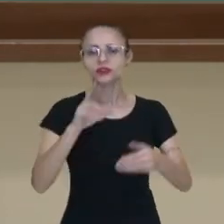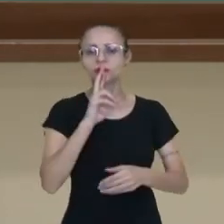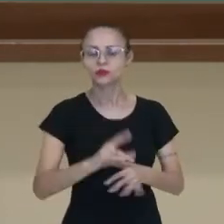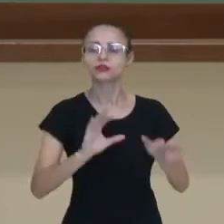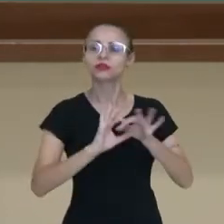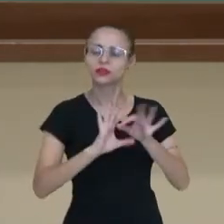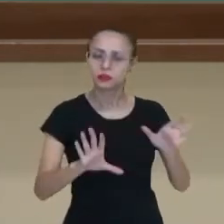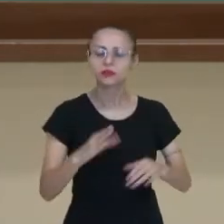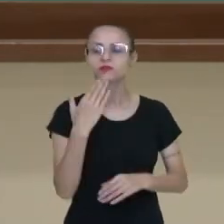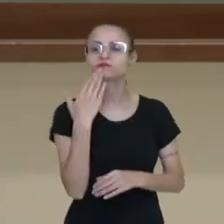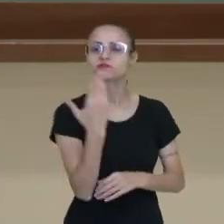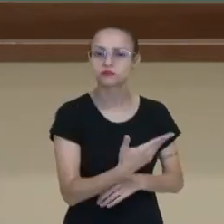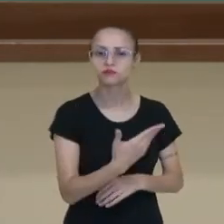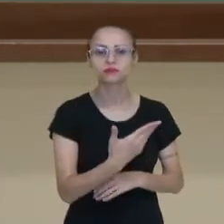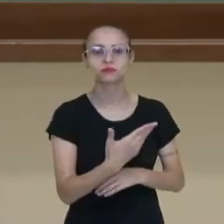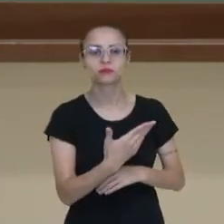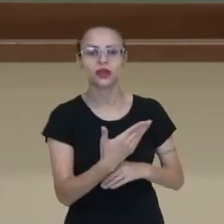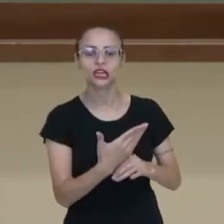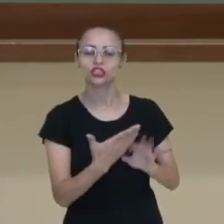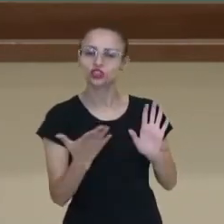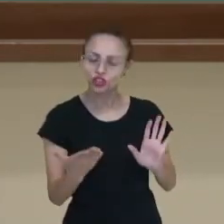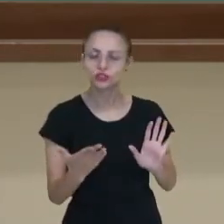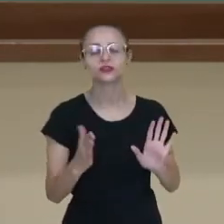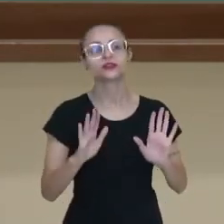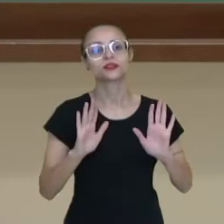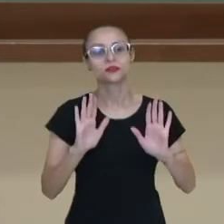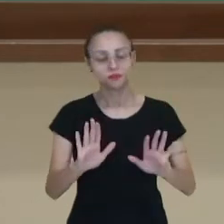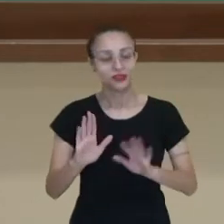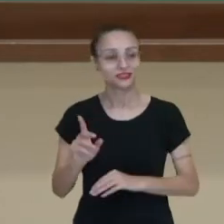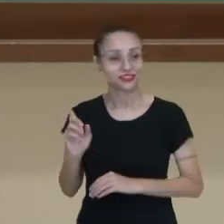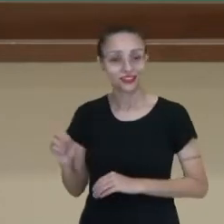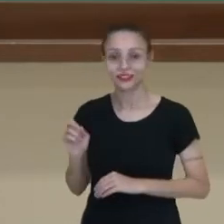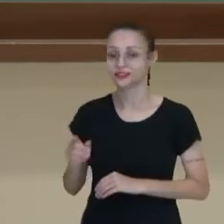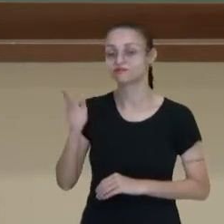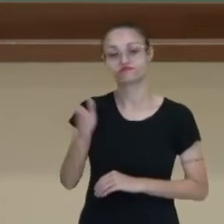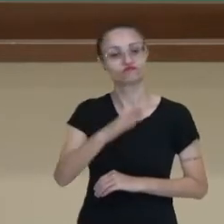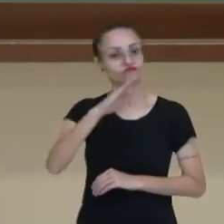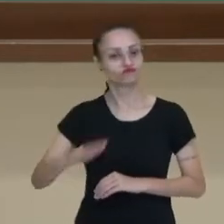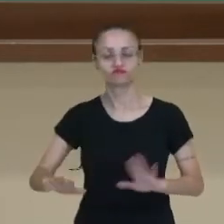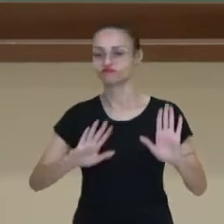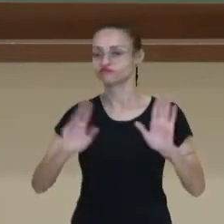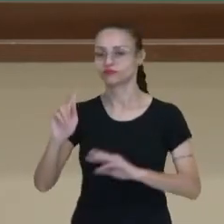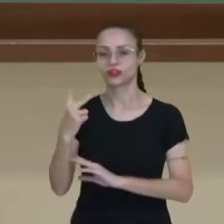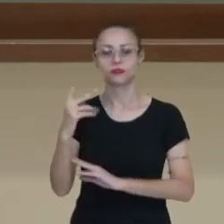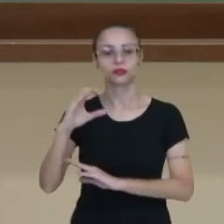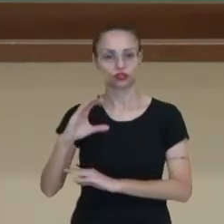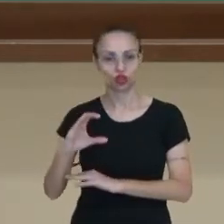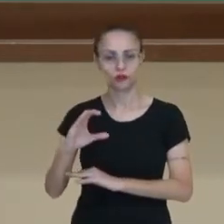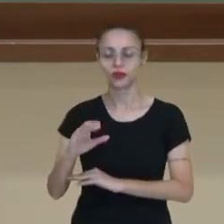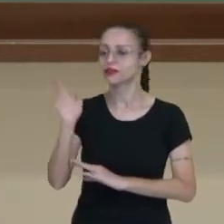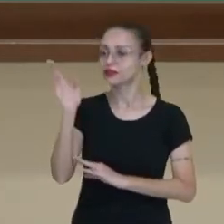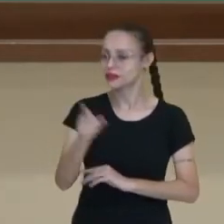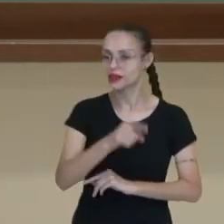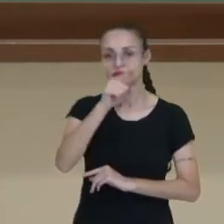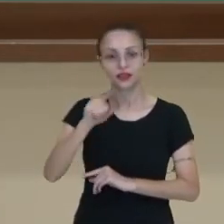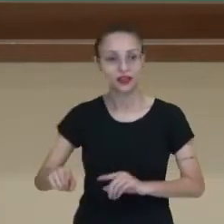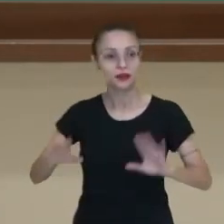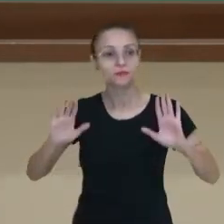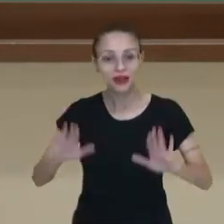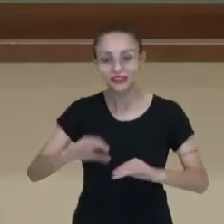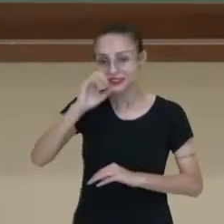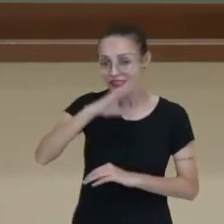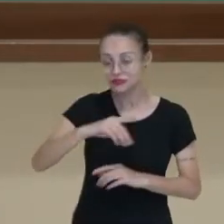Então você pede para o Estado abrir mão do seu corpo. No caso aqui, o que ele vai fazer? O habeas corpus continuava existindo, mas para